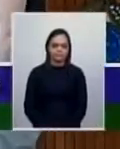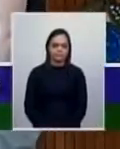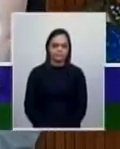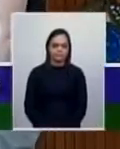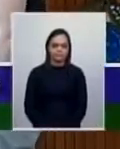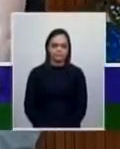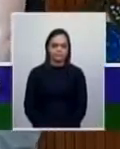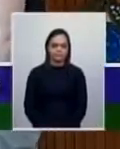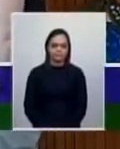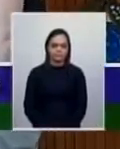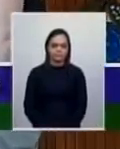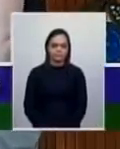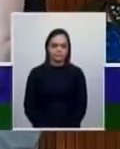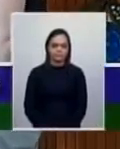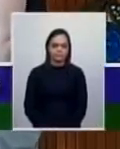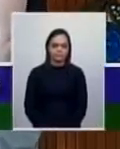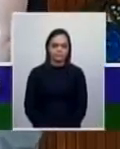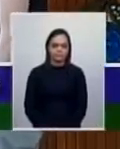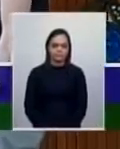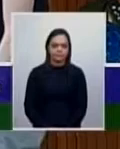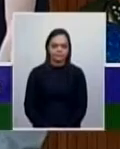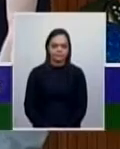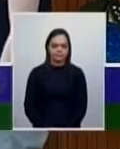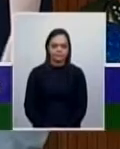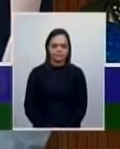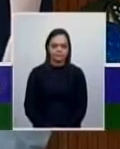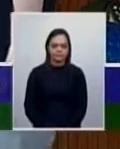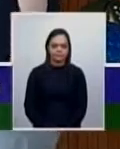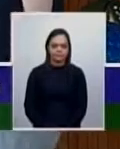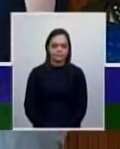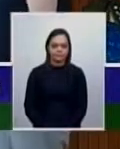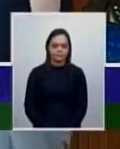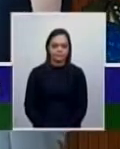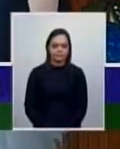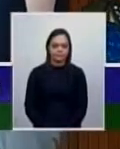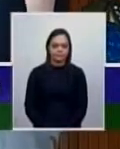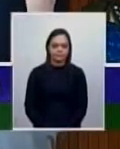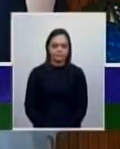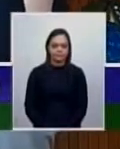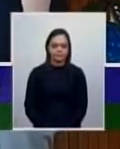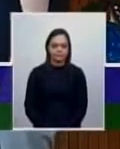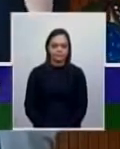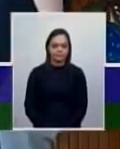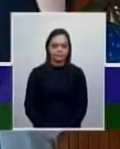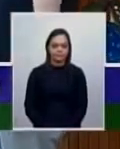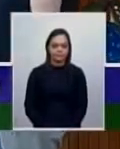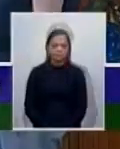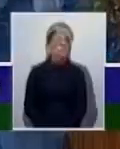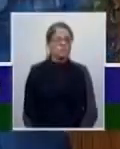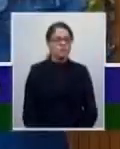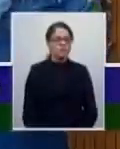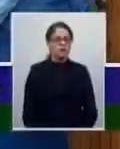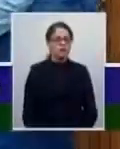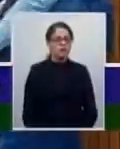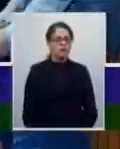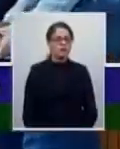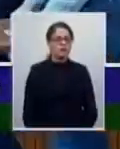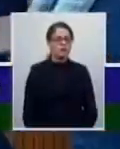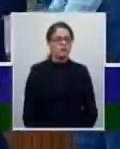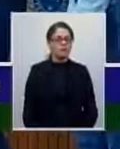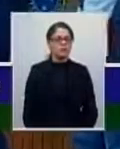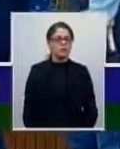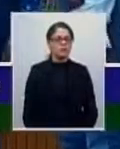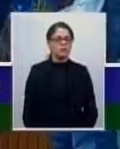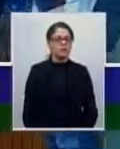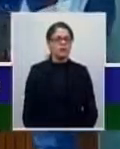houve entrega de título de cidadania do vereador Pastor Átila Carvalho ao empresário José Luiz Guilhem. O vereador Antônio